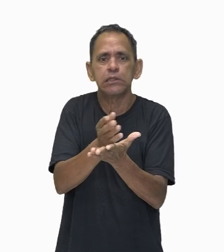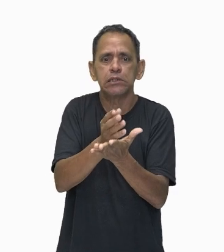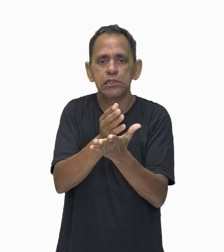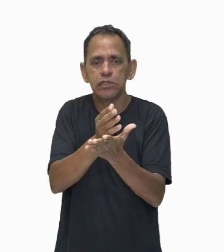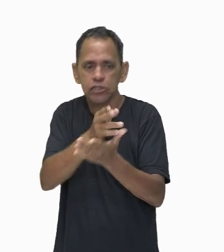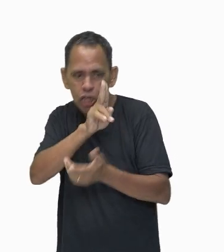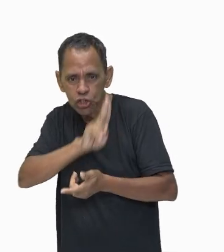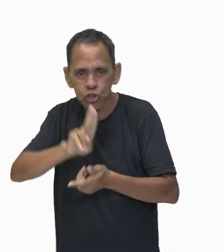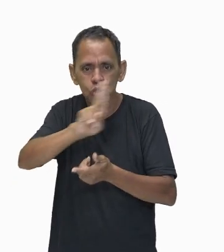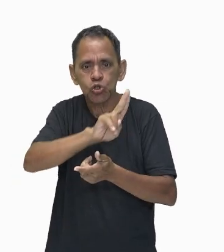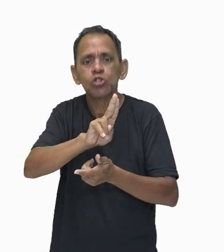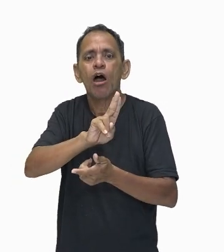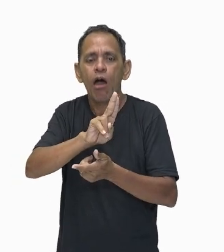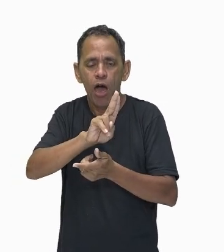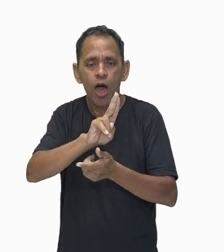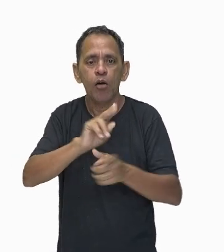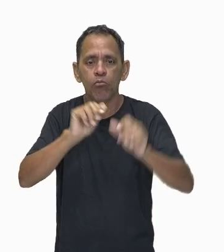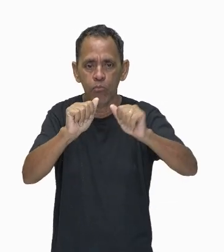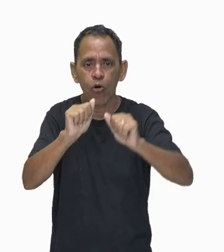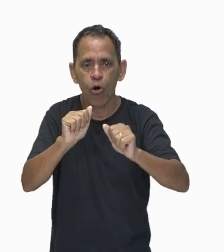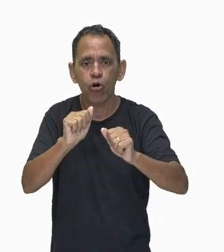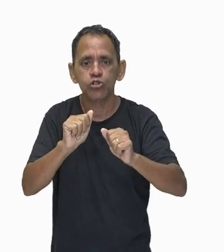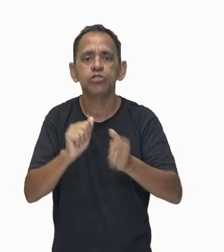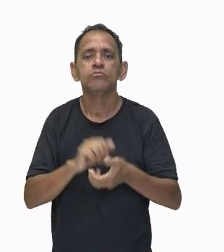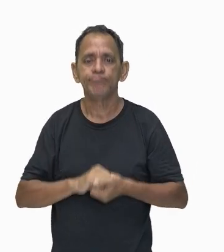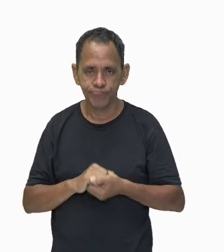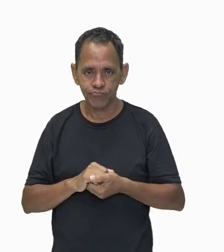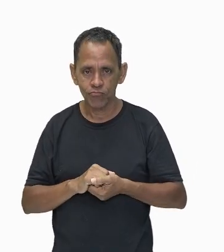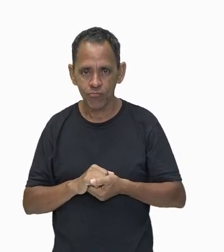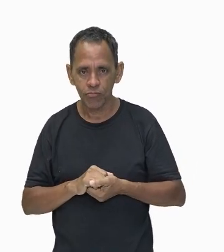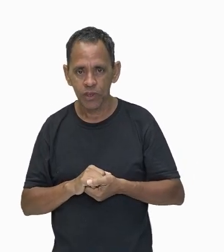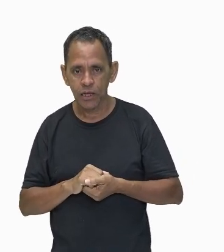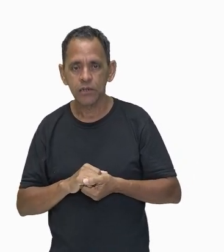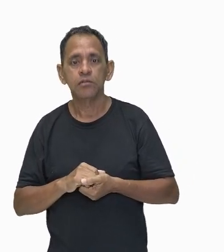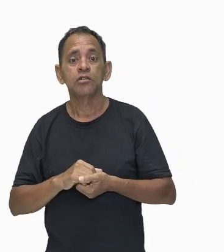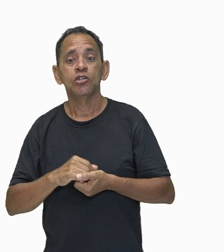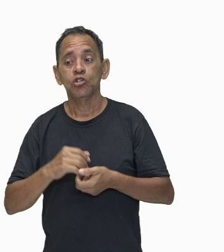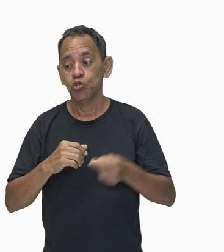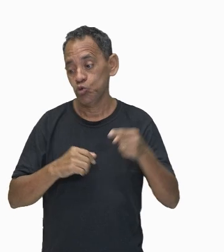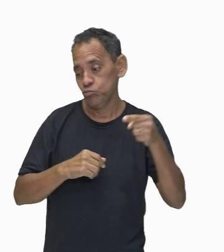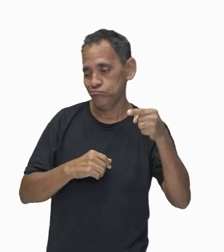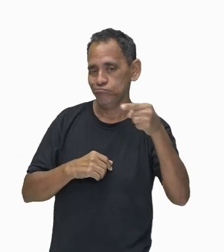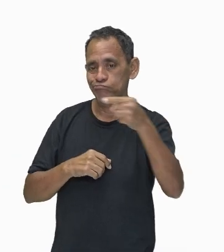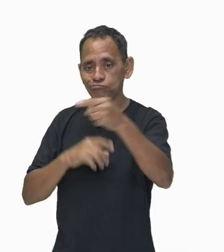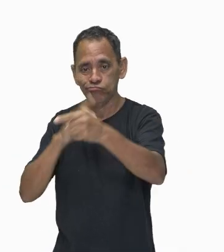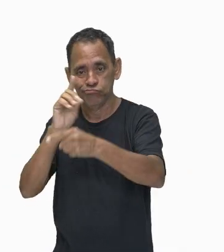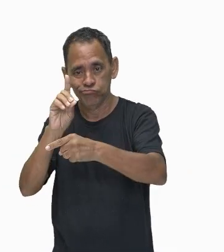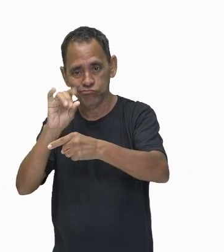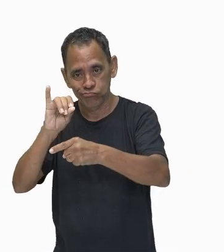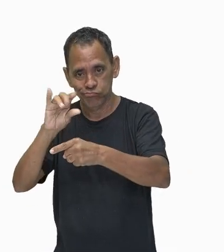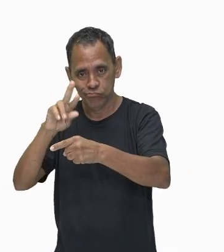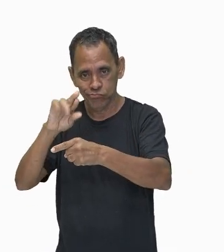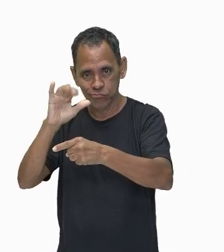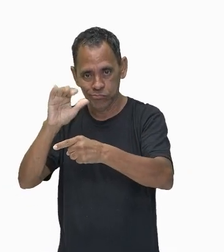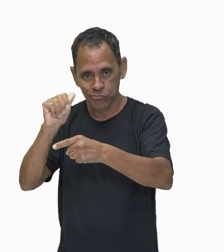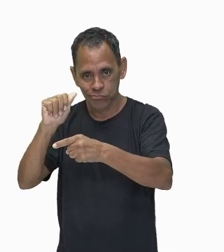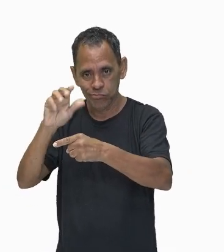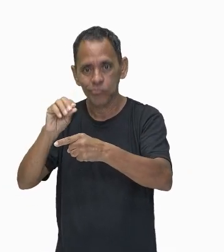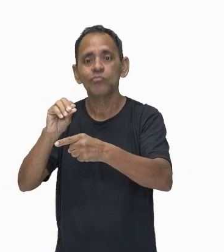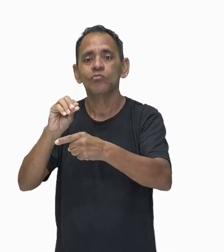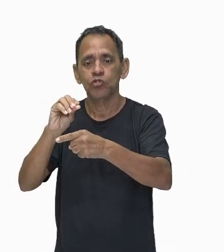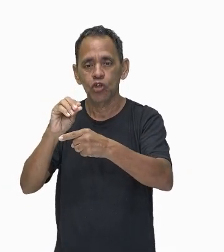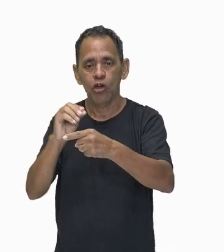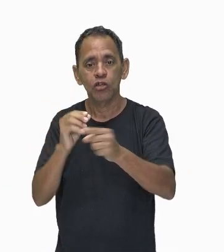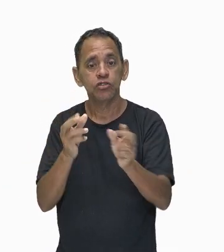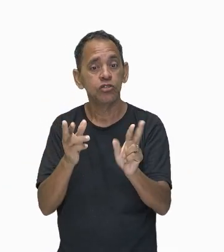direção paralela ao deslocamento do corpo, tá? E aqui nós estamos tratando, né, apesar do trabalho ser uma grandeza escalar